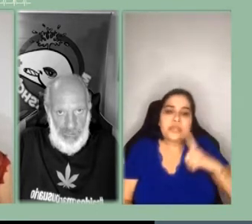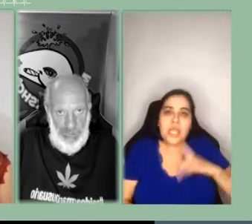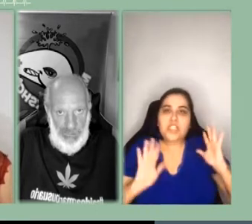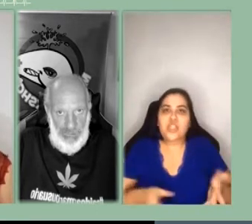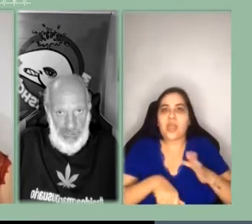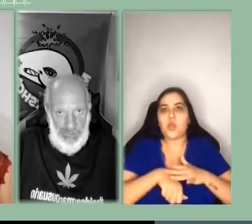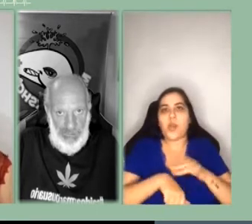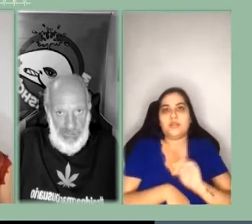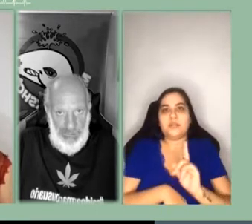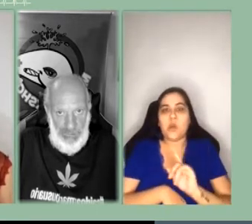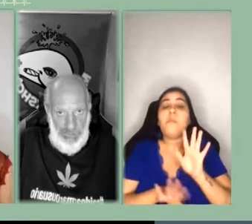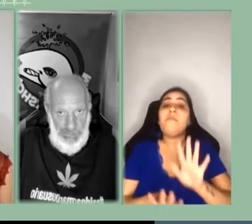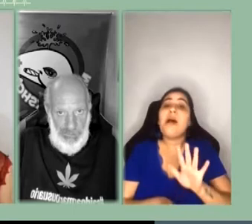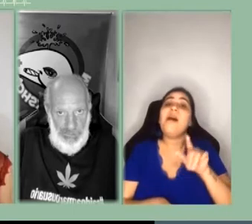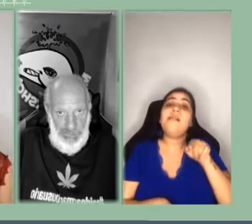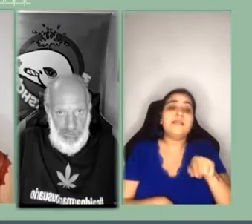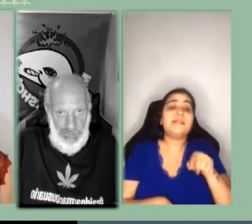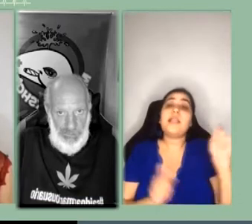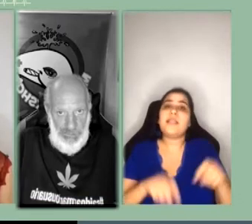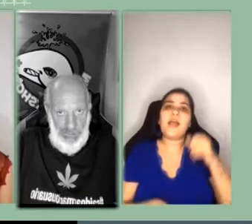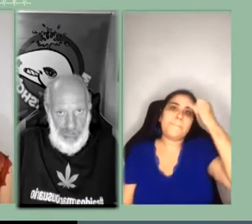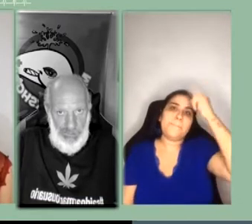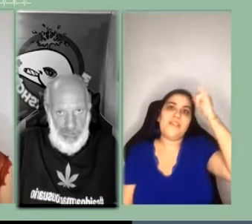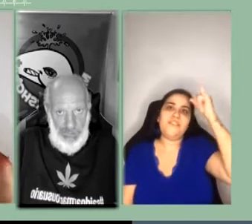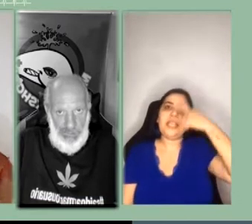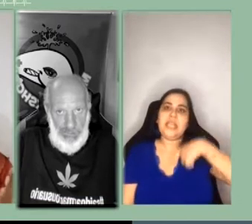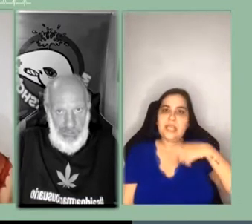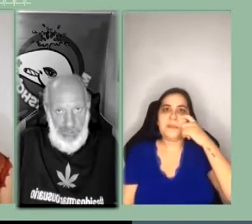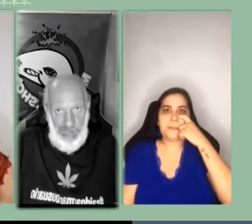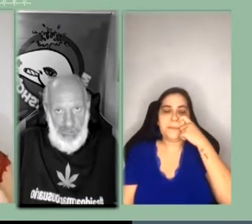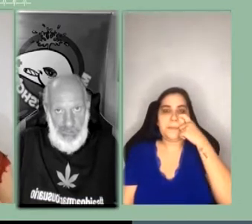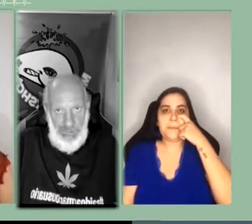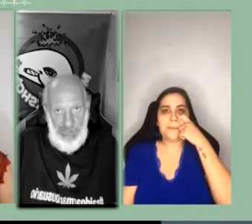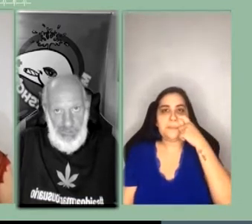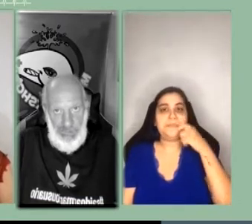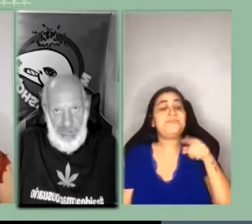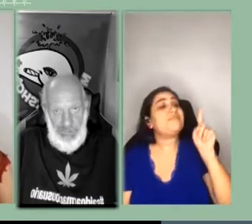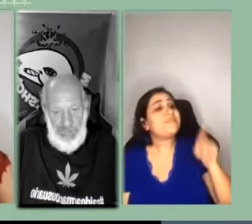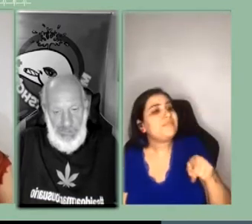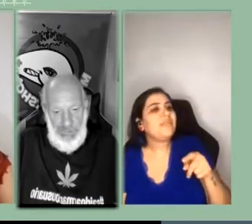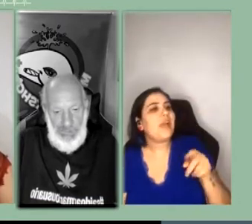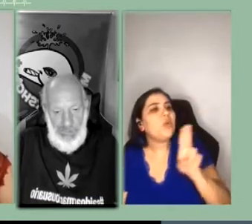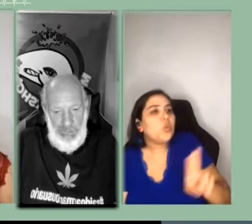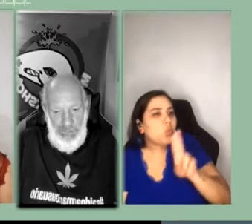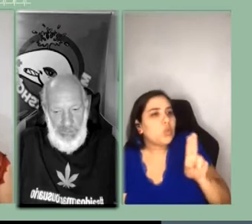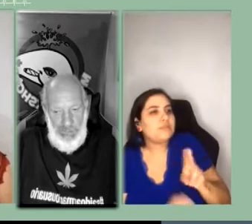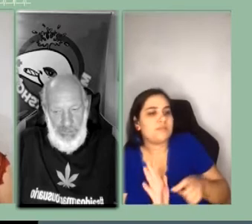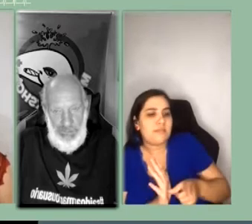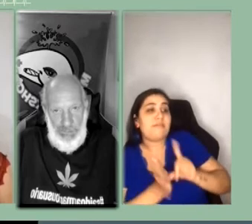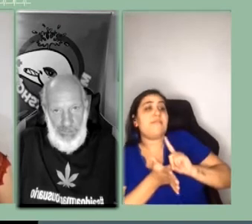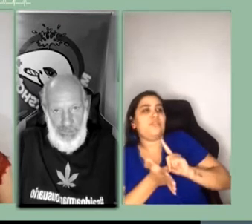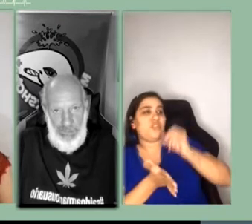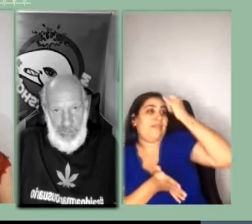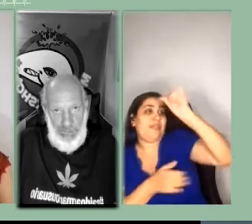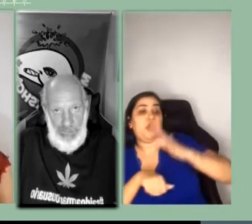mas ela é de forma preventiva. Então, Aquele assim, uso vamos profilático, né? uso Antes que a profilático. doença se instale,